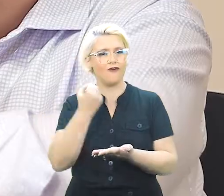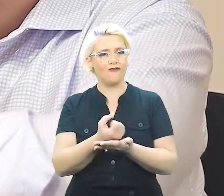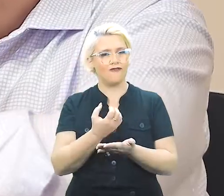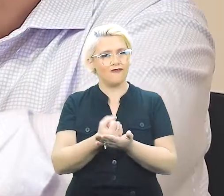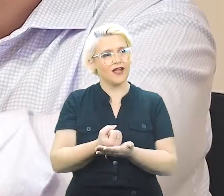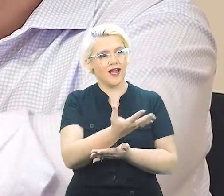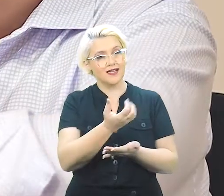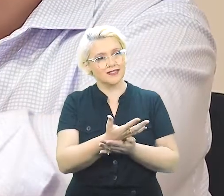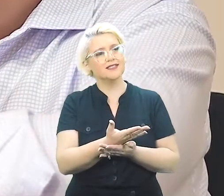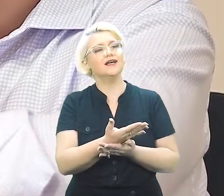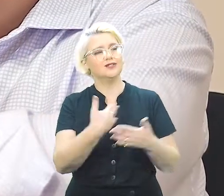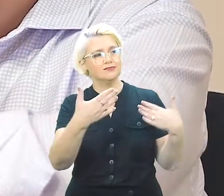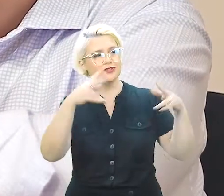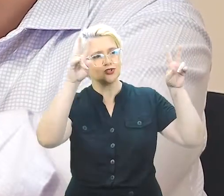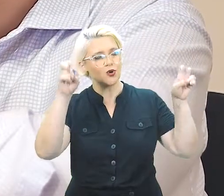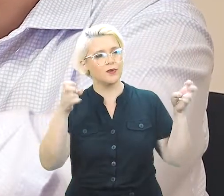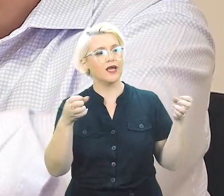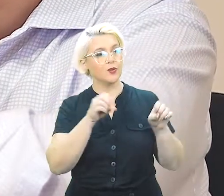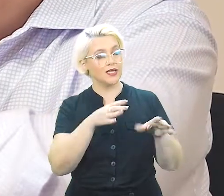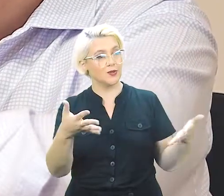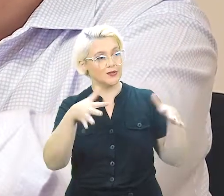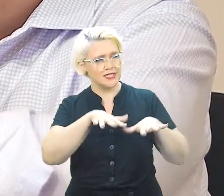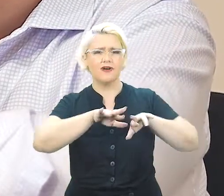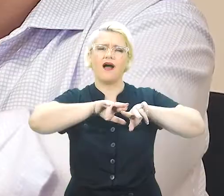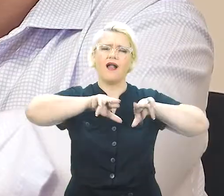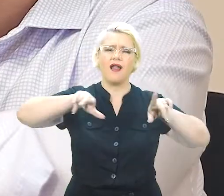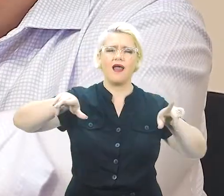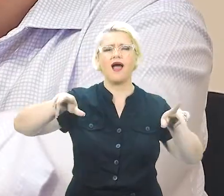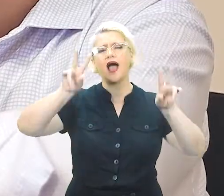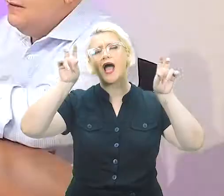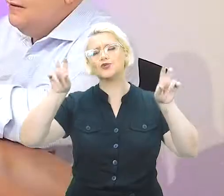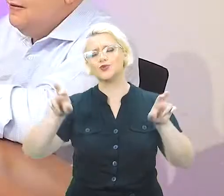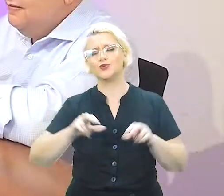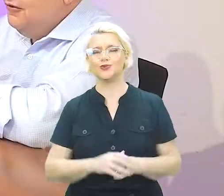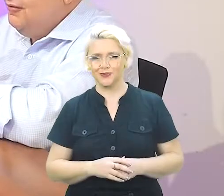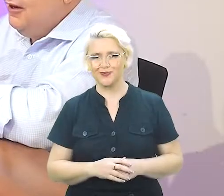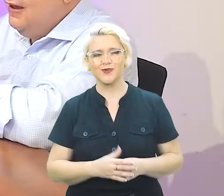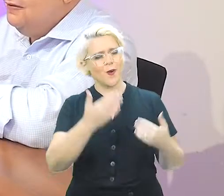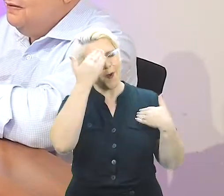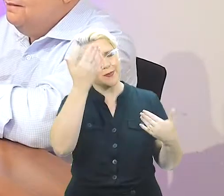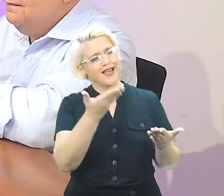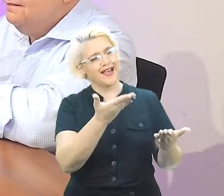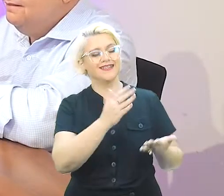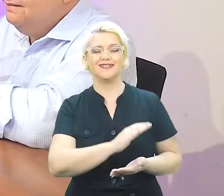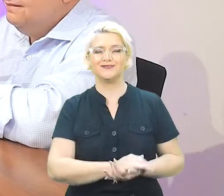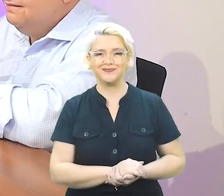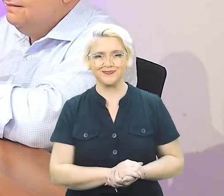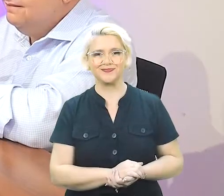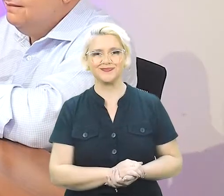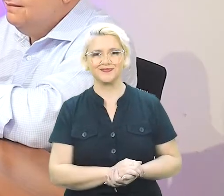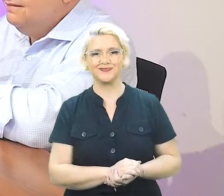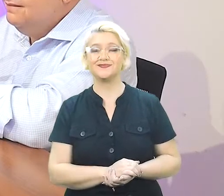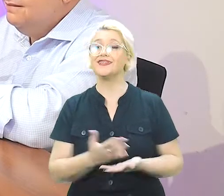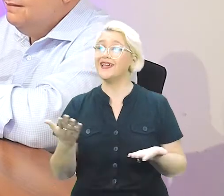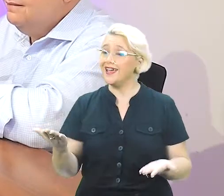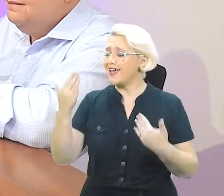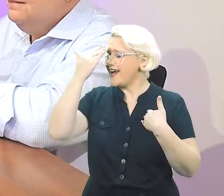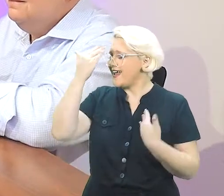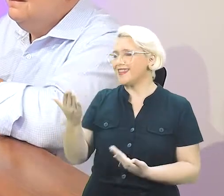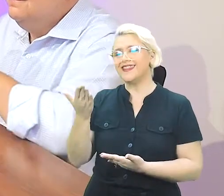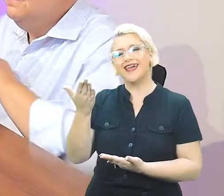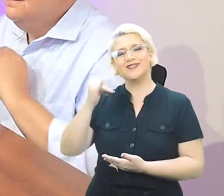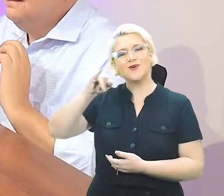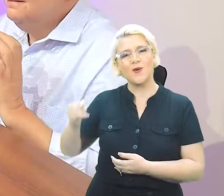falarmos sobre educação inclusiva e tantas outras coisas mais. Muito obrigado. Eu que